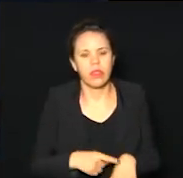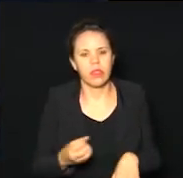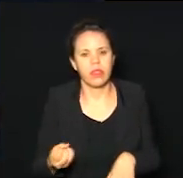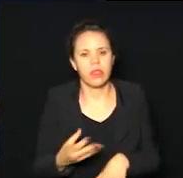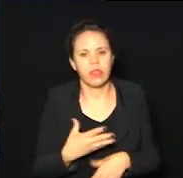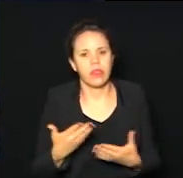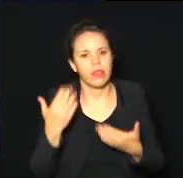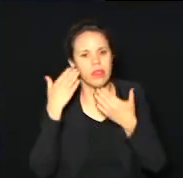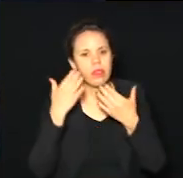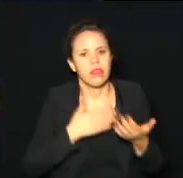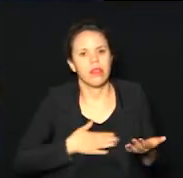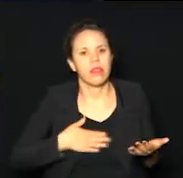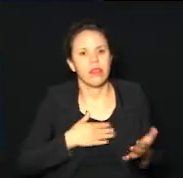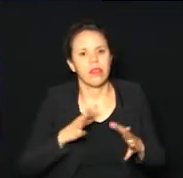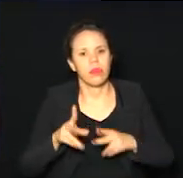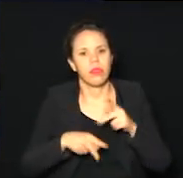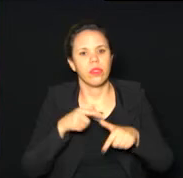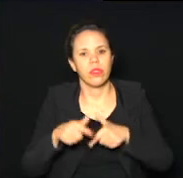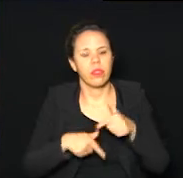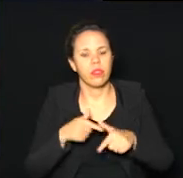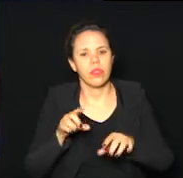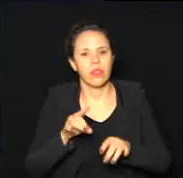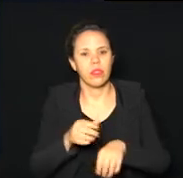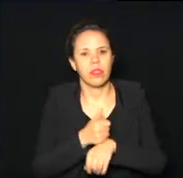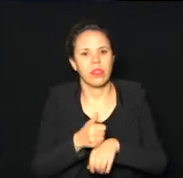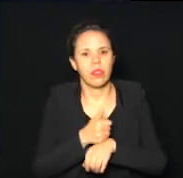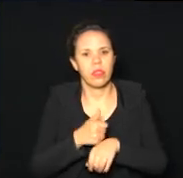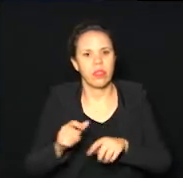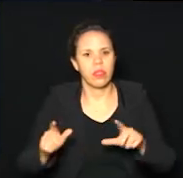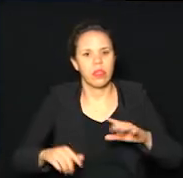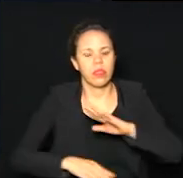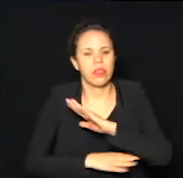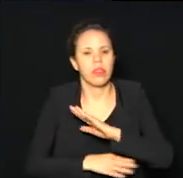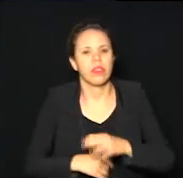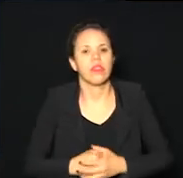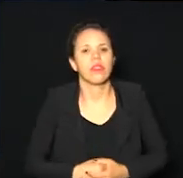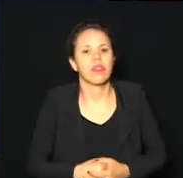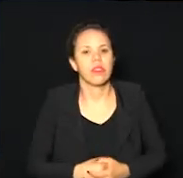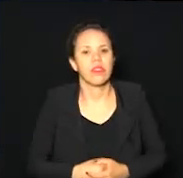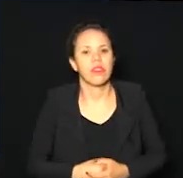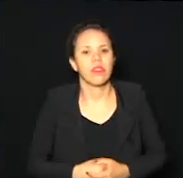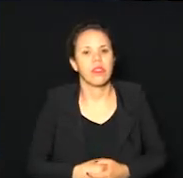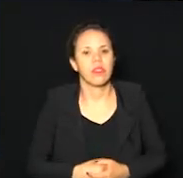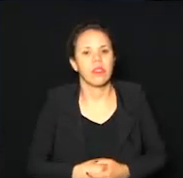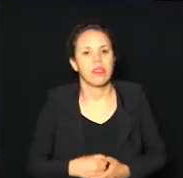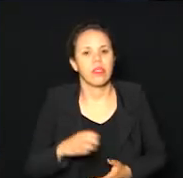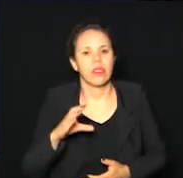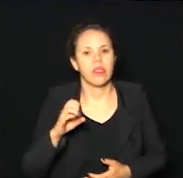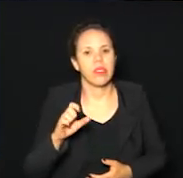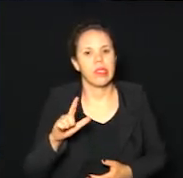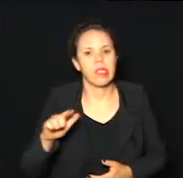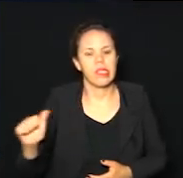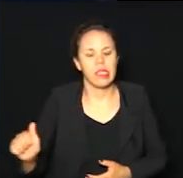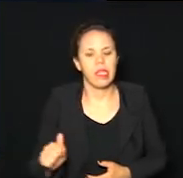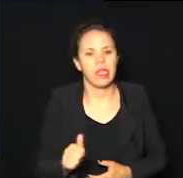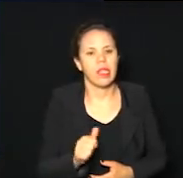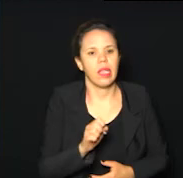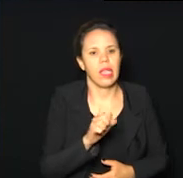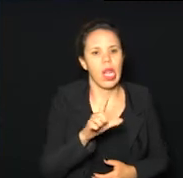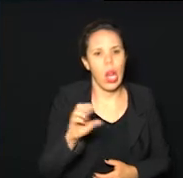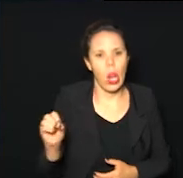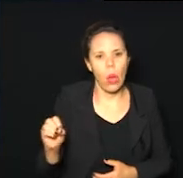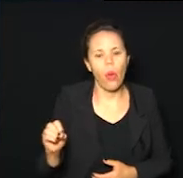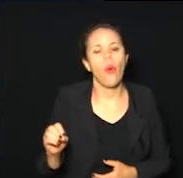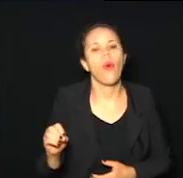Gostaria de agradecer também todo o pessoal da equipe técnica da Câmara, a Cecília e a Elô, do cerimonial, e